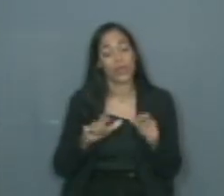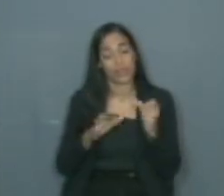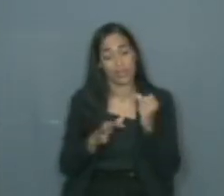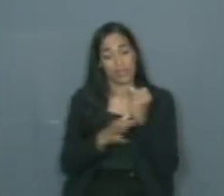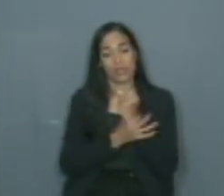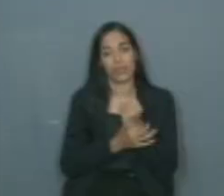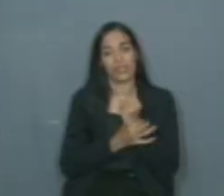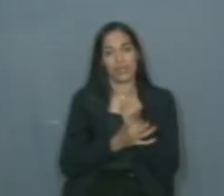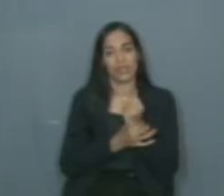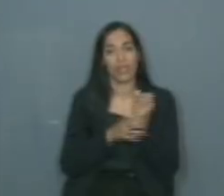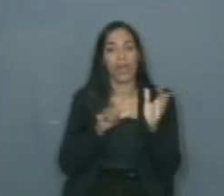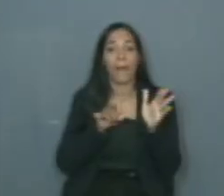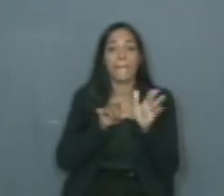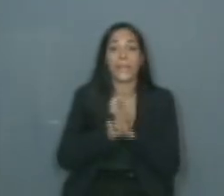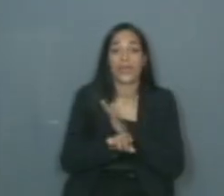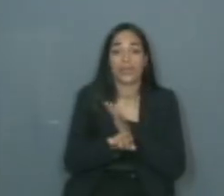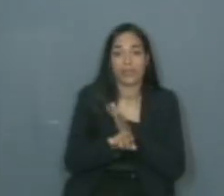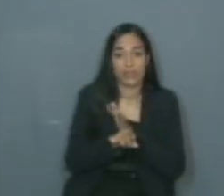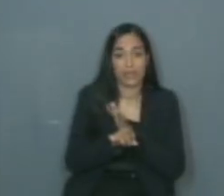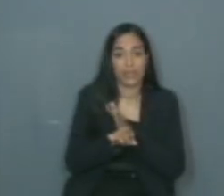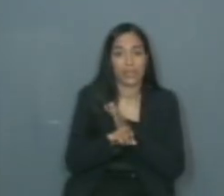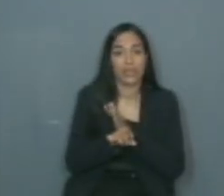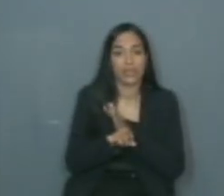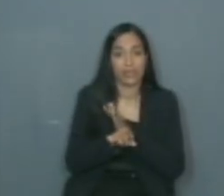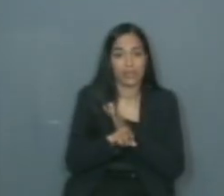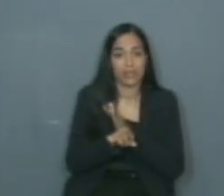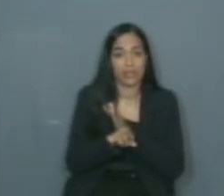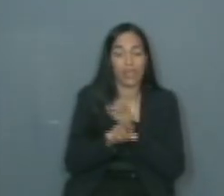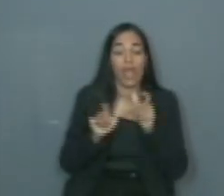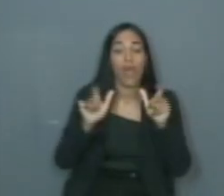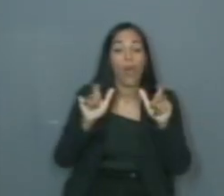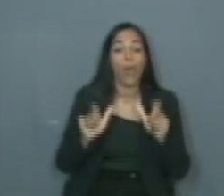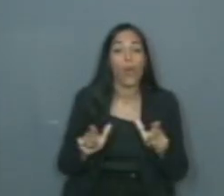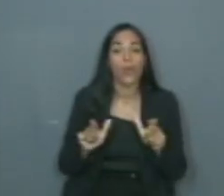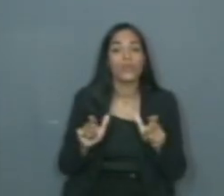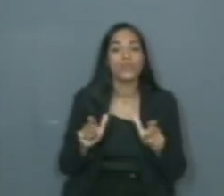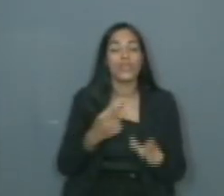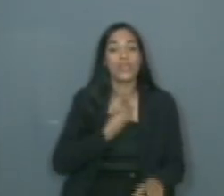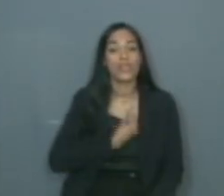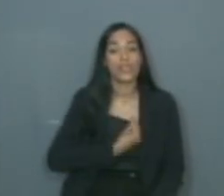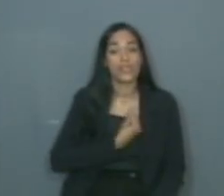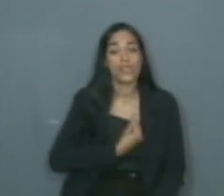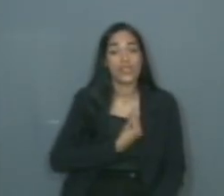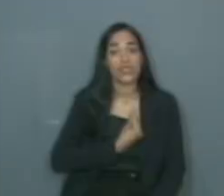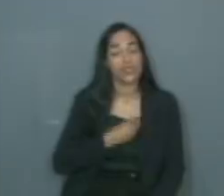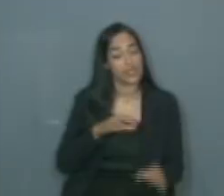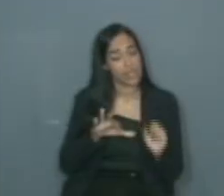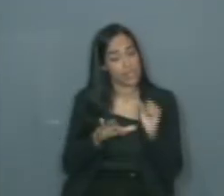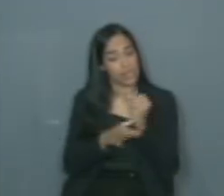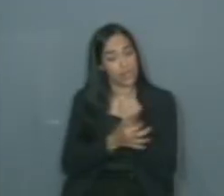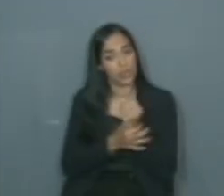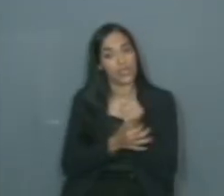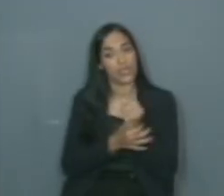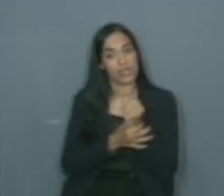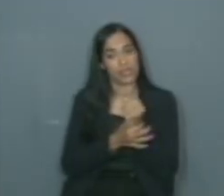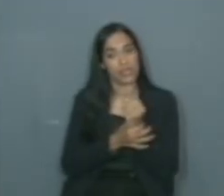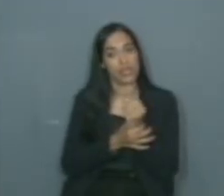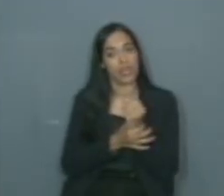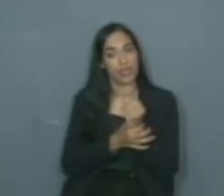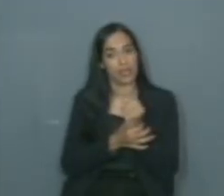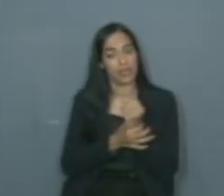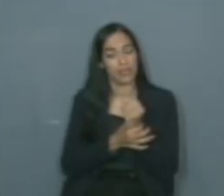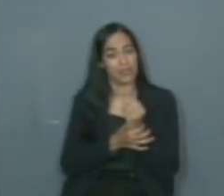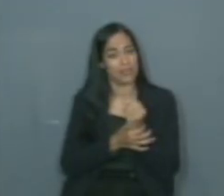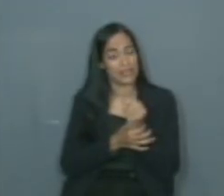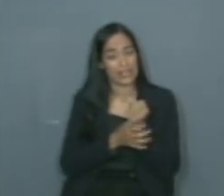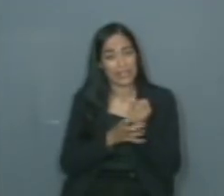a pergunta, e aí nesse ponto, onde é que existe a segurança contra um instinto